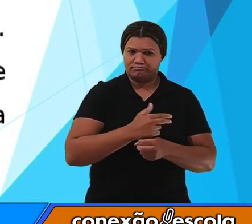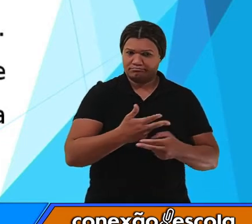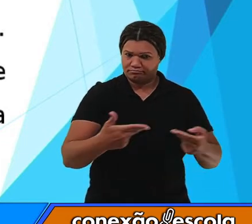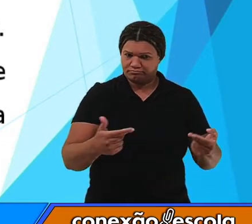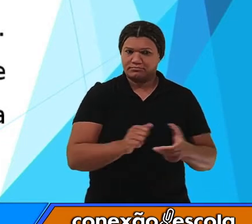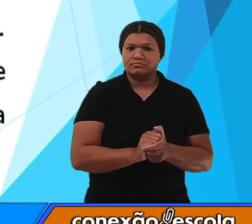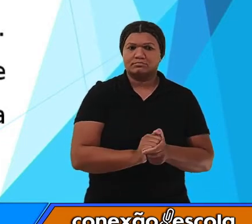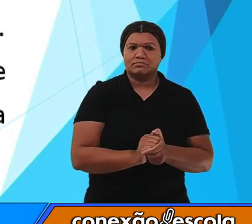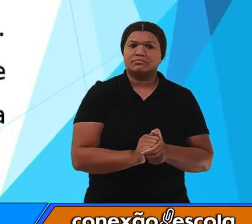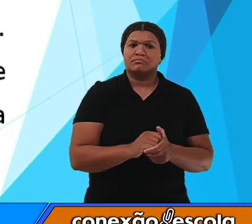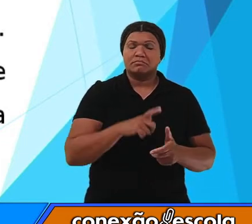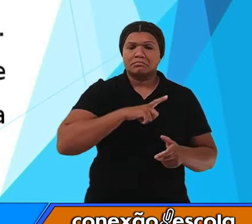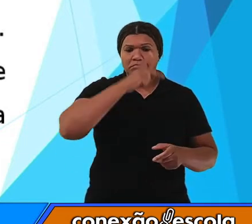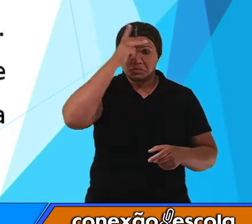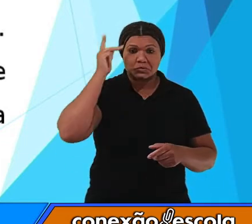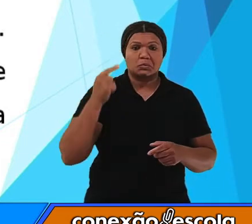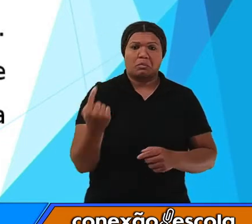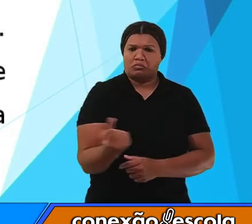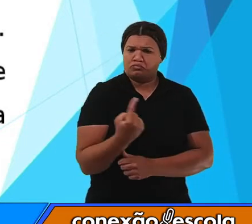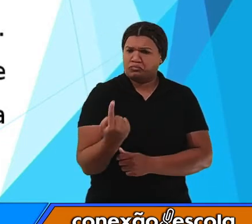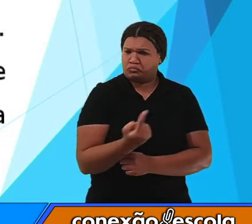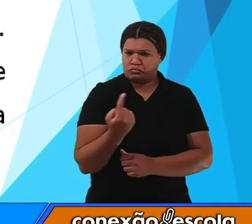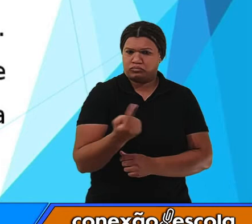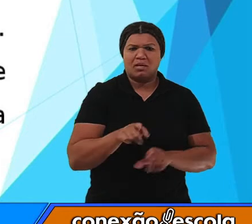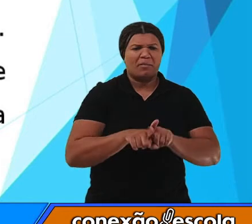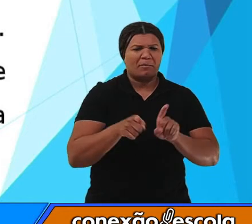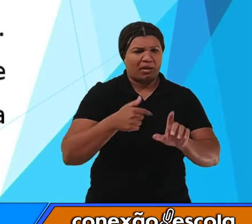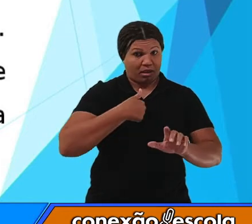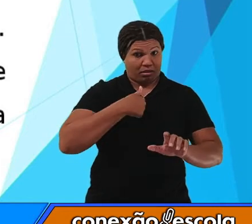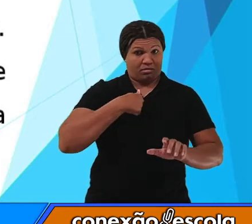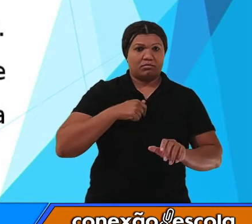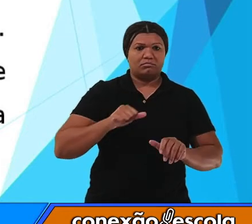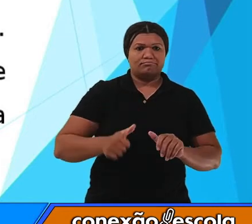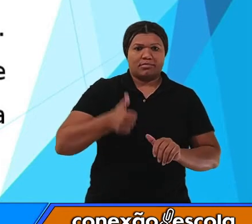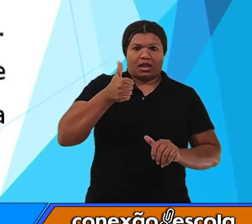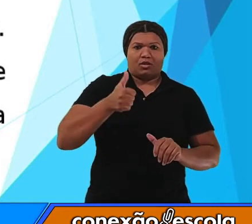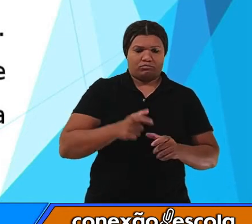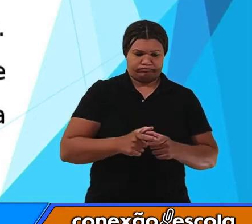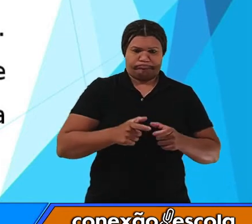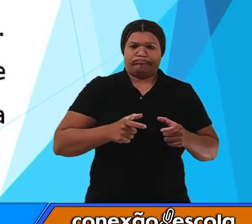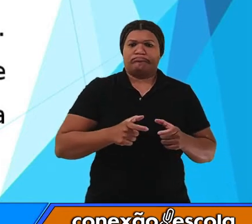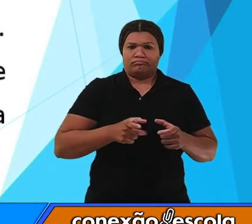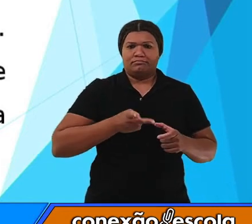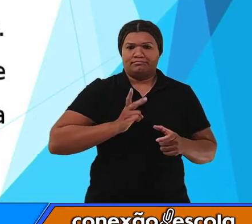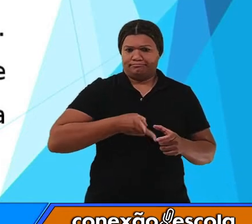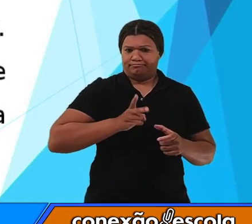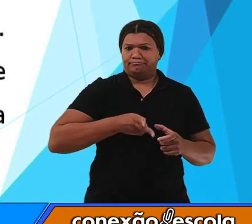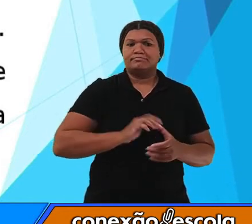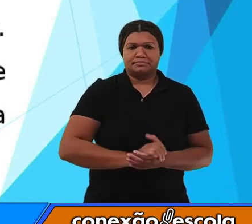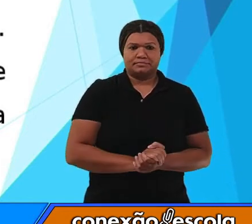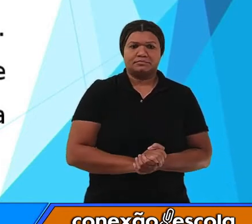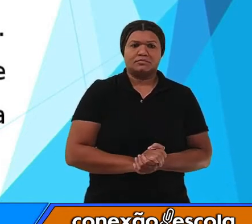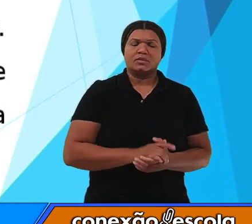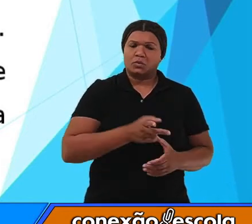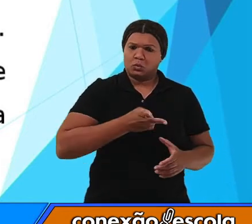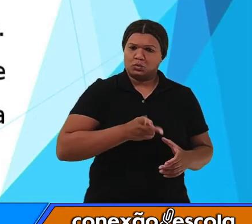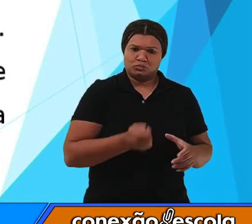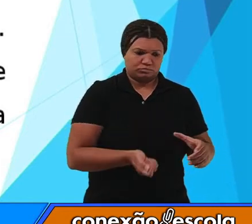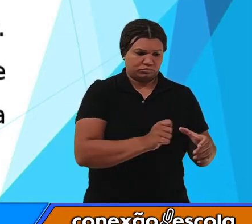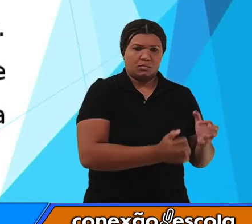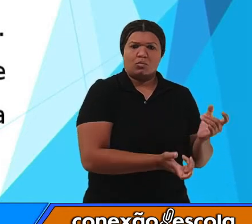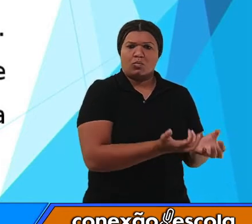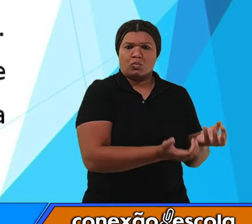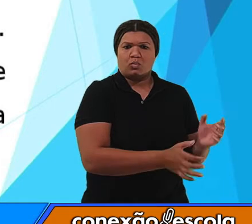Há quem bata no liquidificador, mas eu prefiro elas inteiras. E dê mais uma